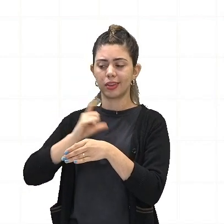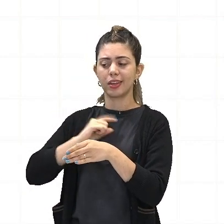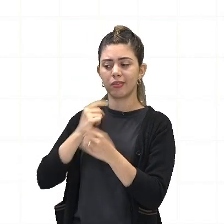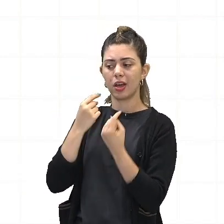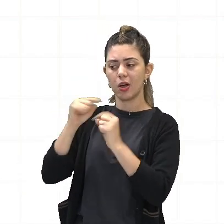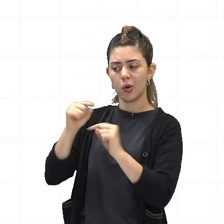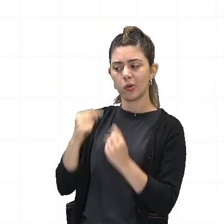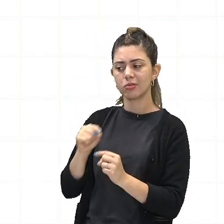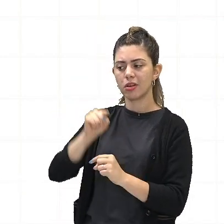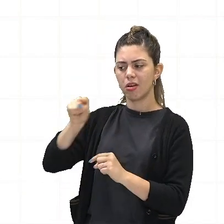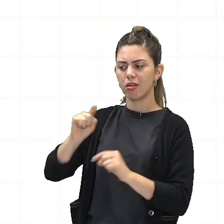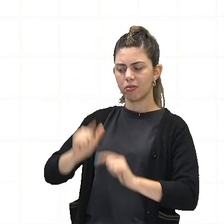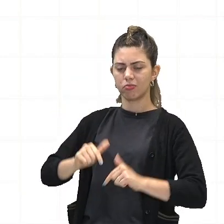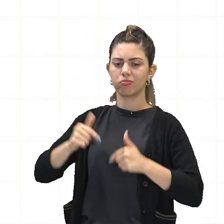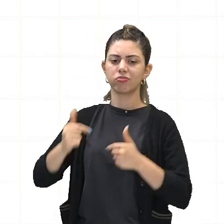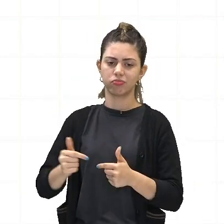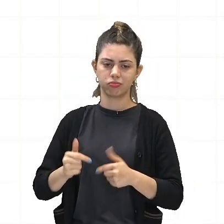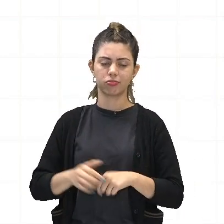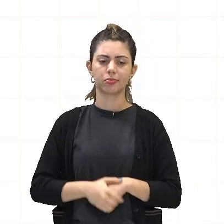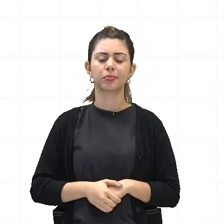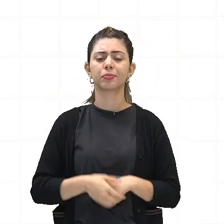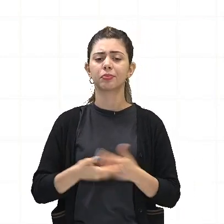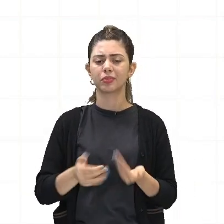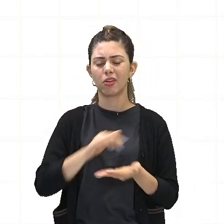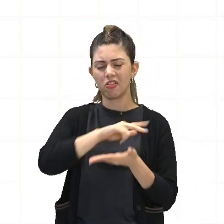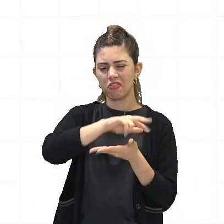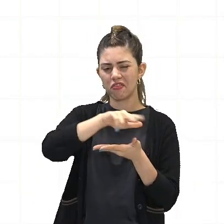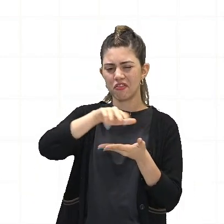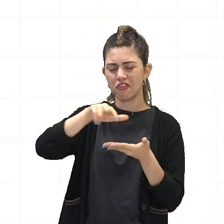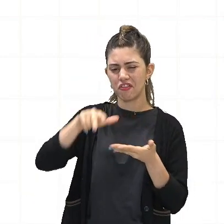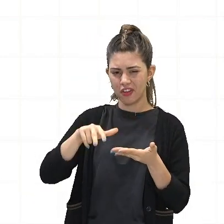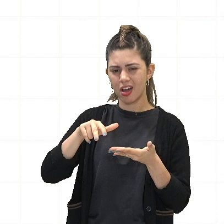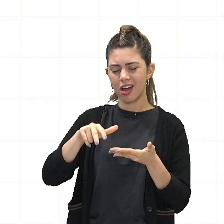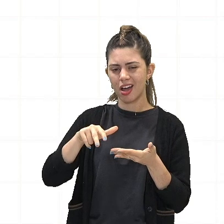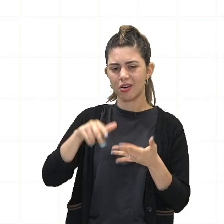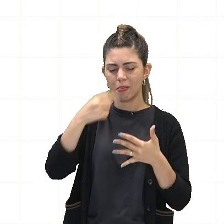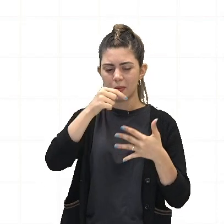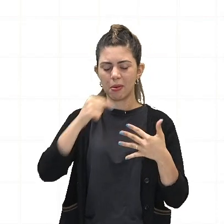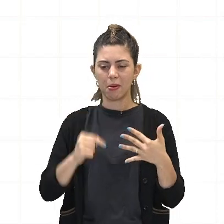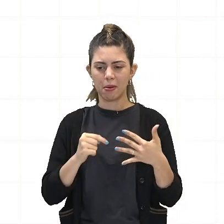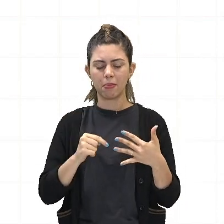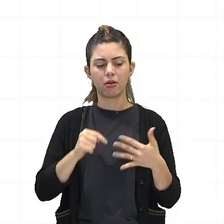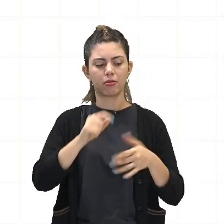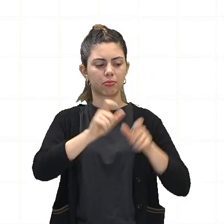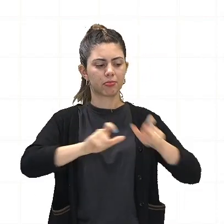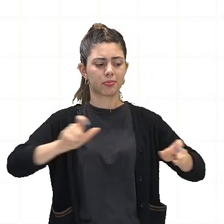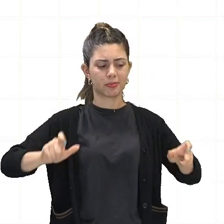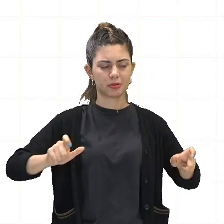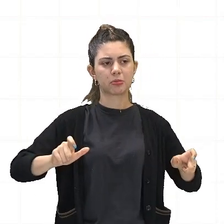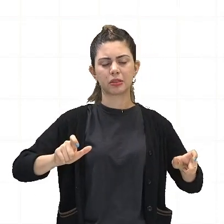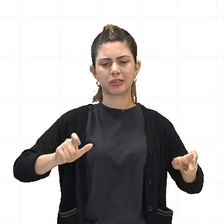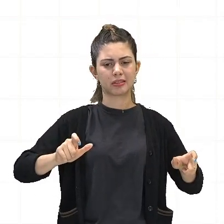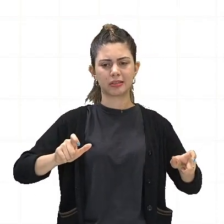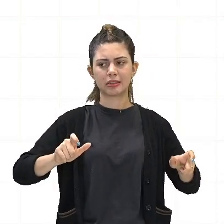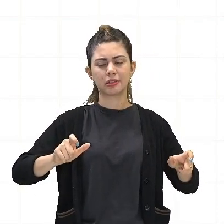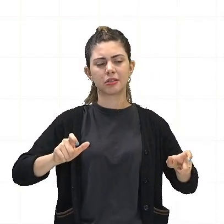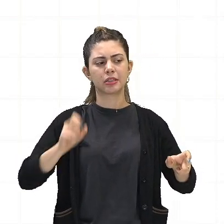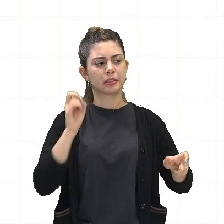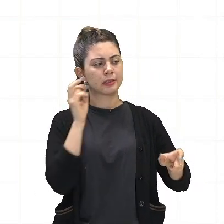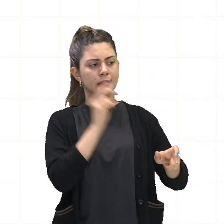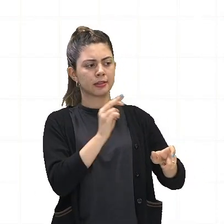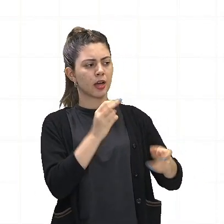apropriação indébita de recursos que poderiam ser usados para benefício da comunidade. Também teve